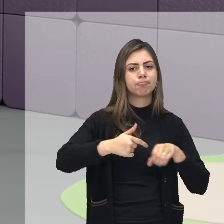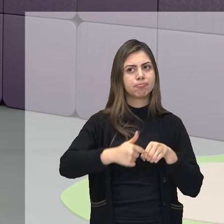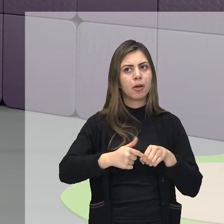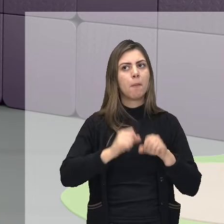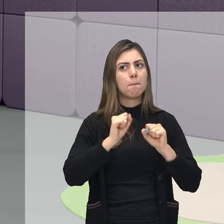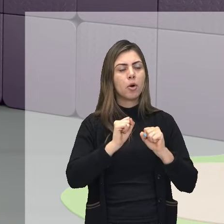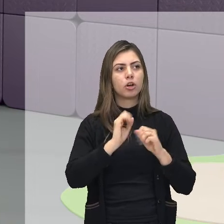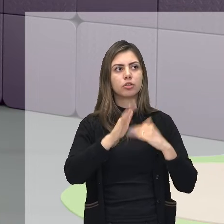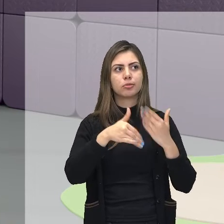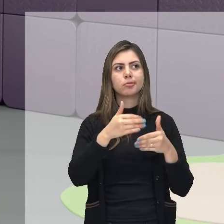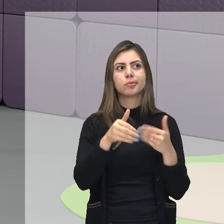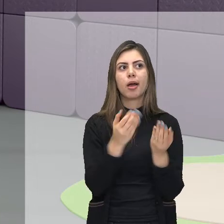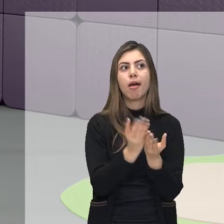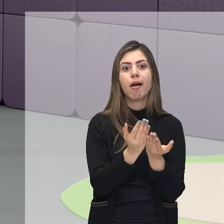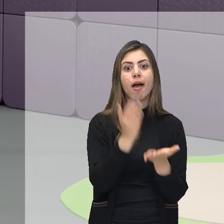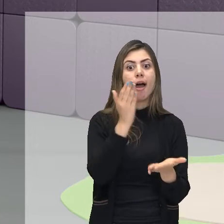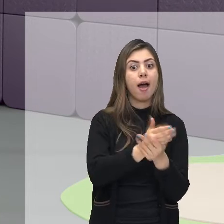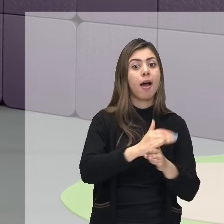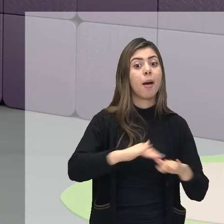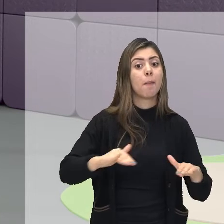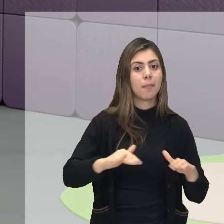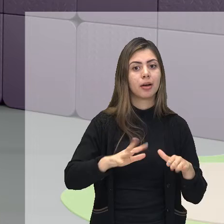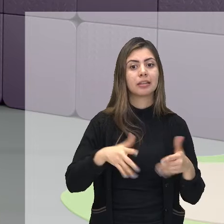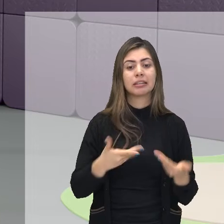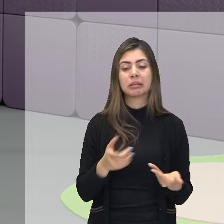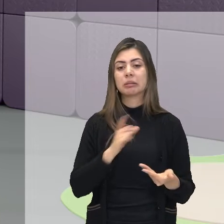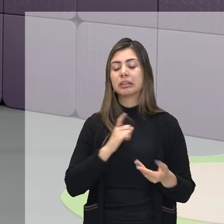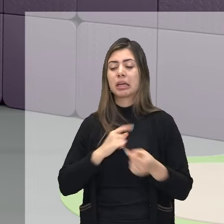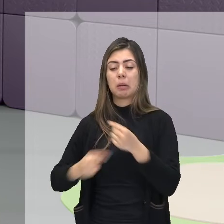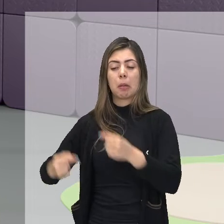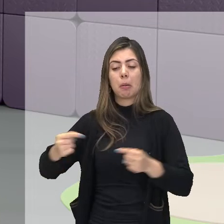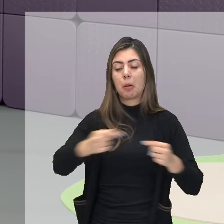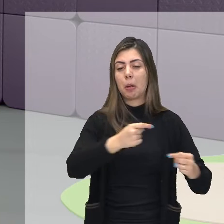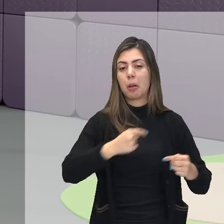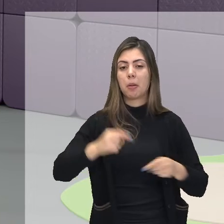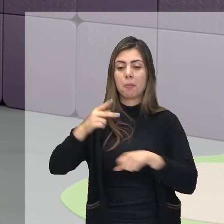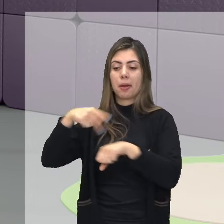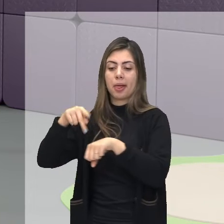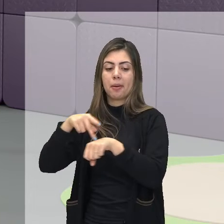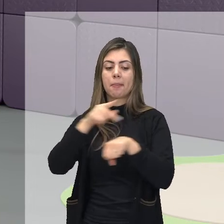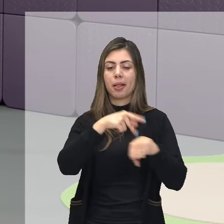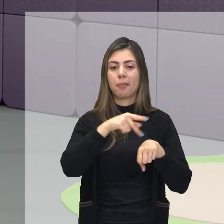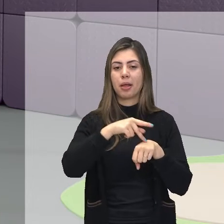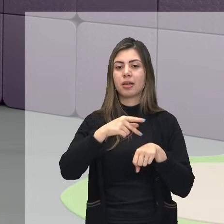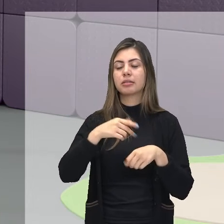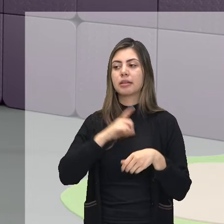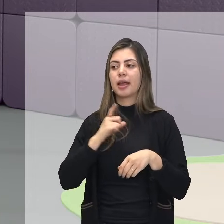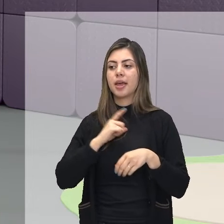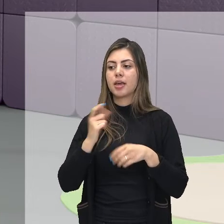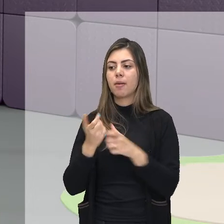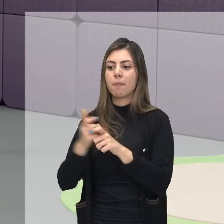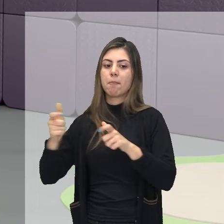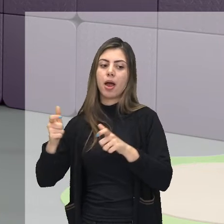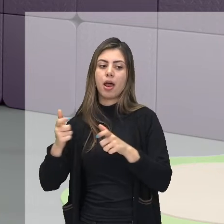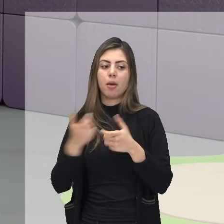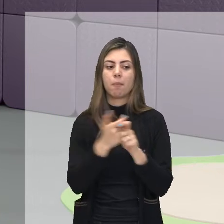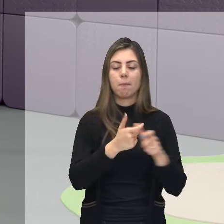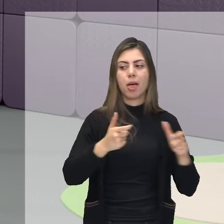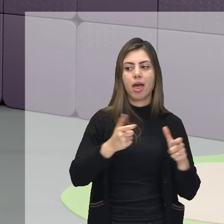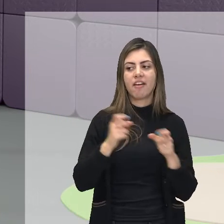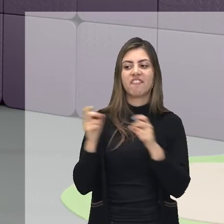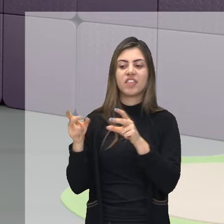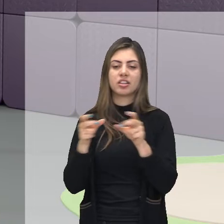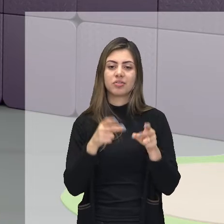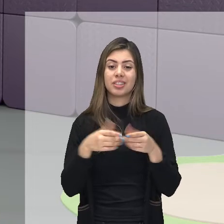né? E gera uma briga muito grande entre os países, porque existem países que têm mais, os outros importam.